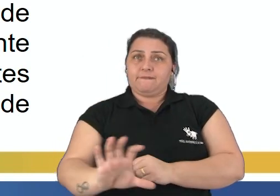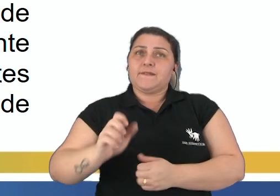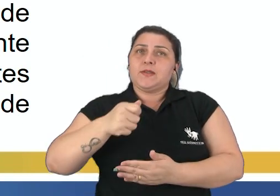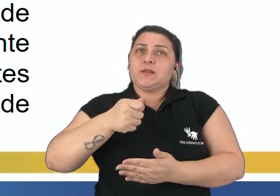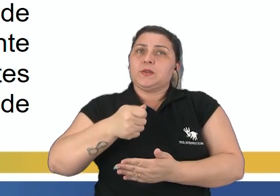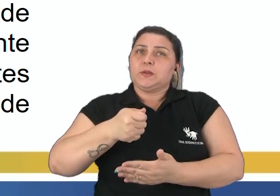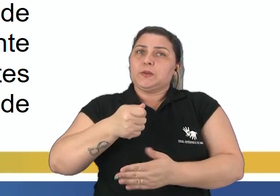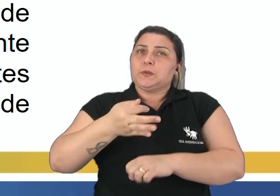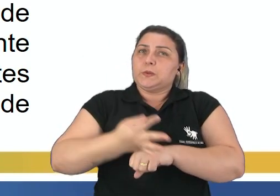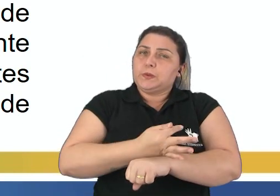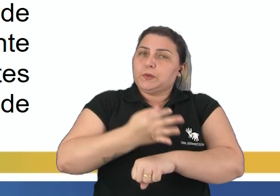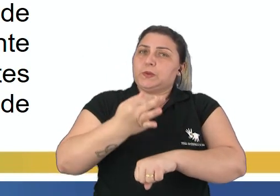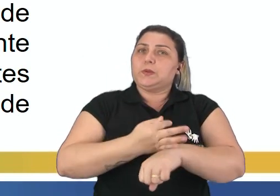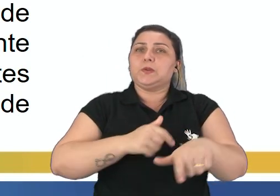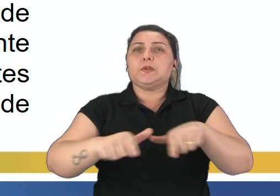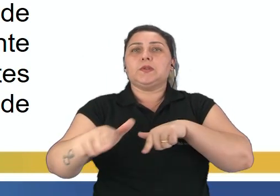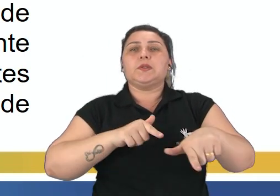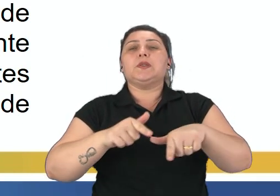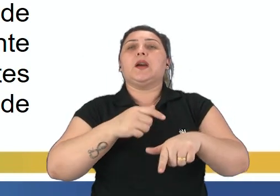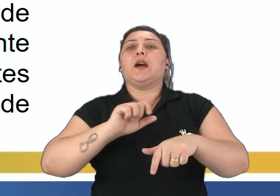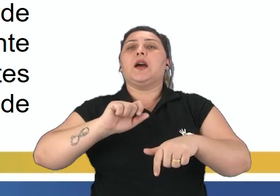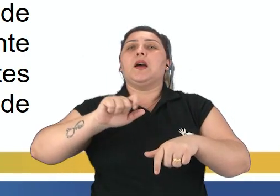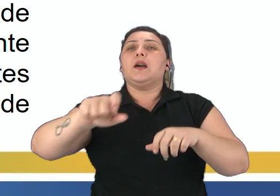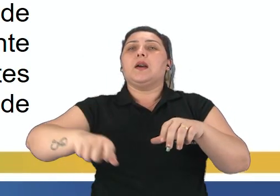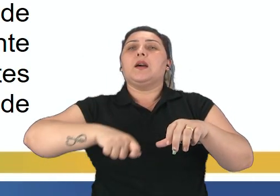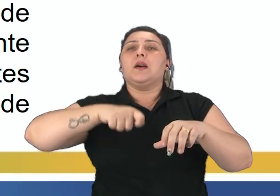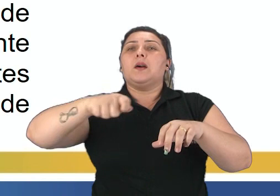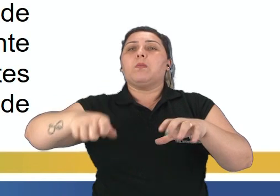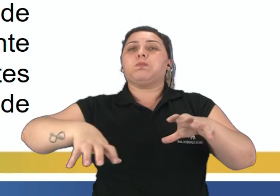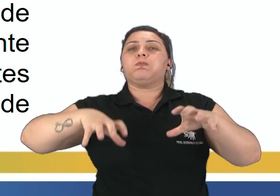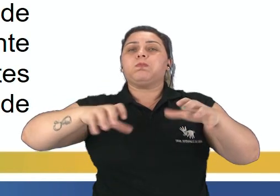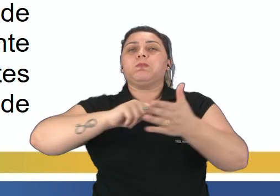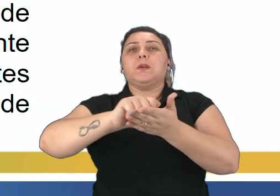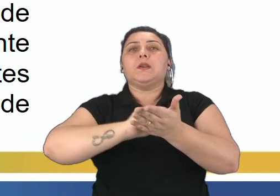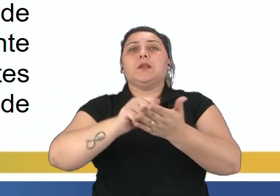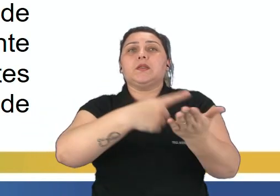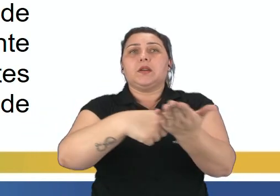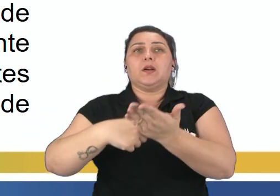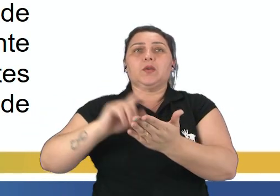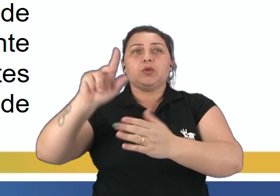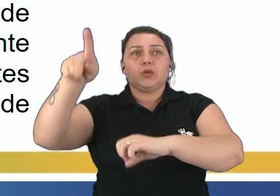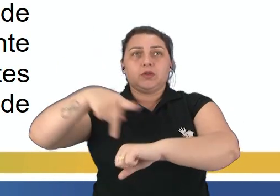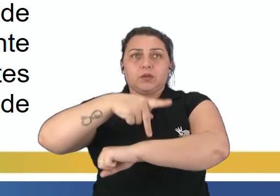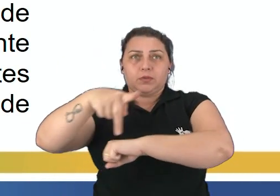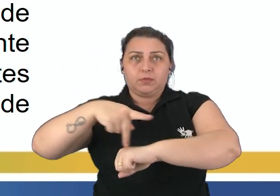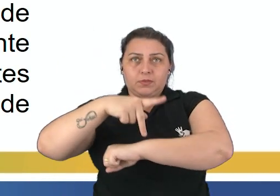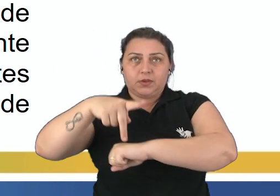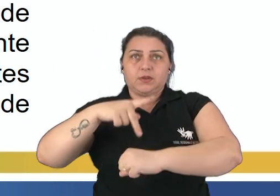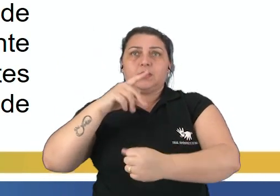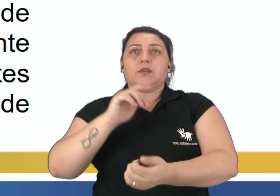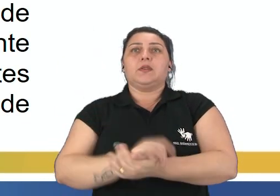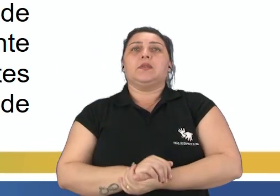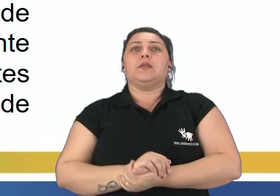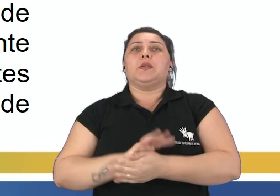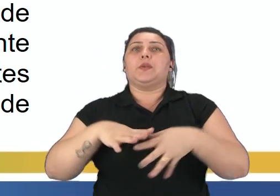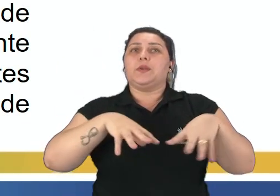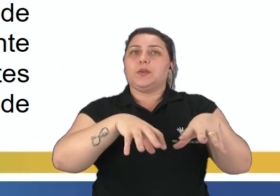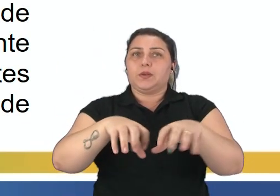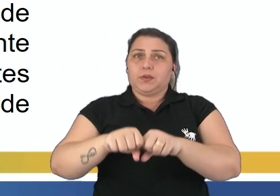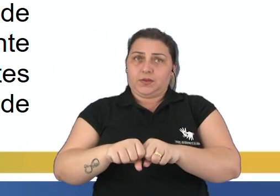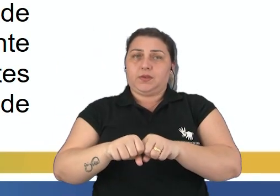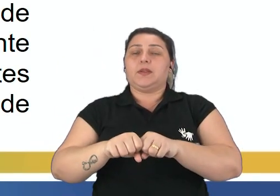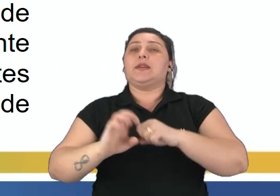resistência dos trabalhadores da borracha aos acordos internacionais que outorgavam o território